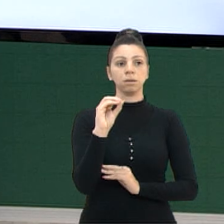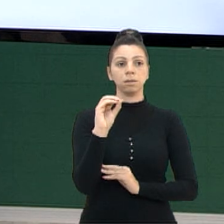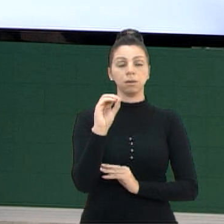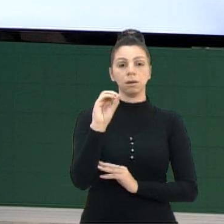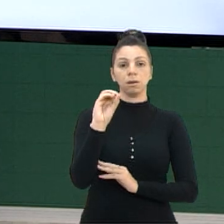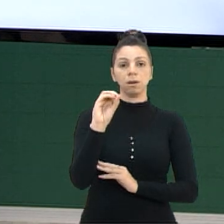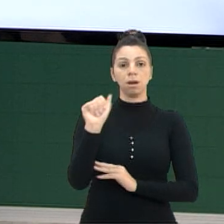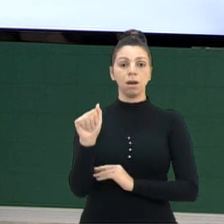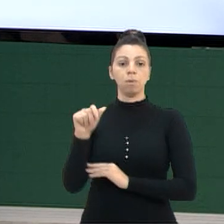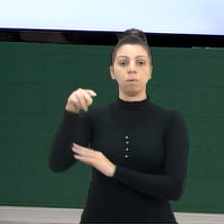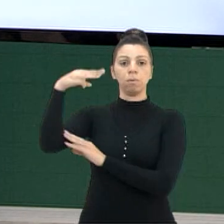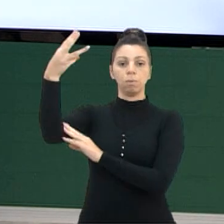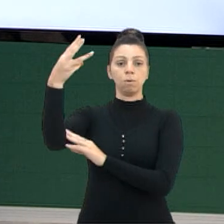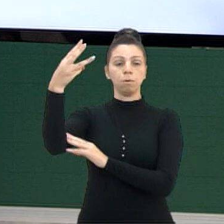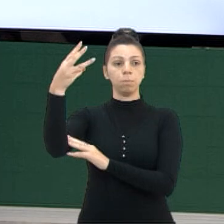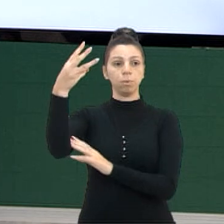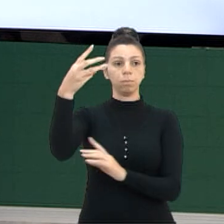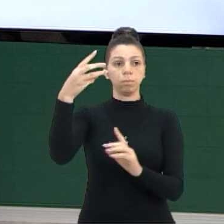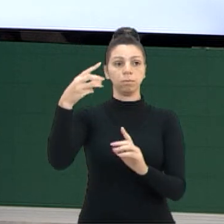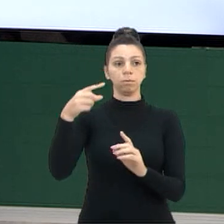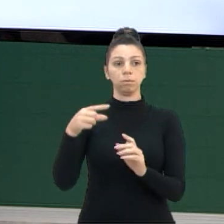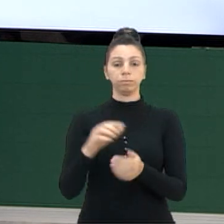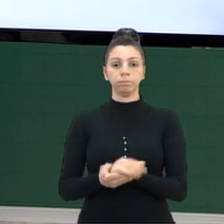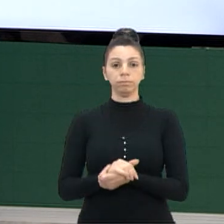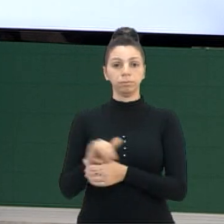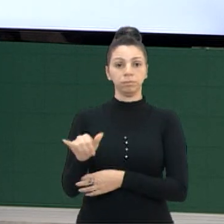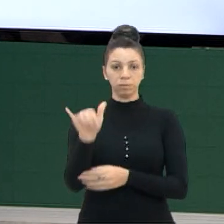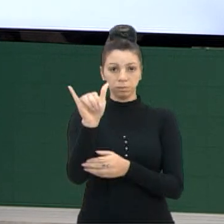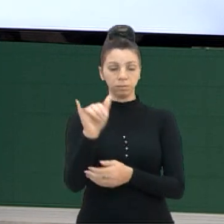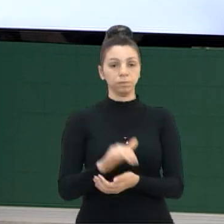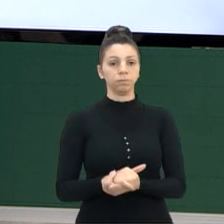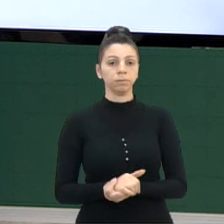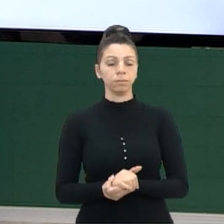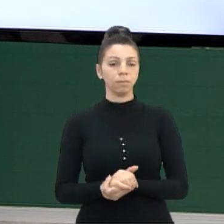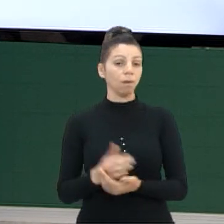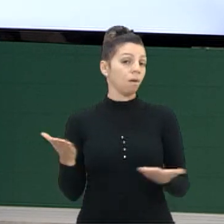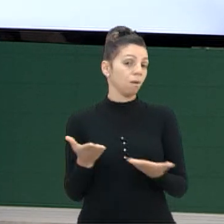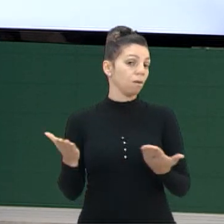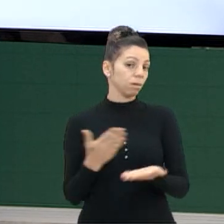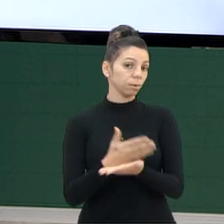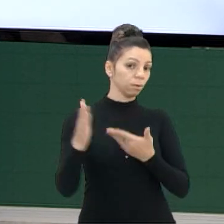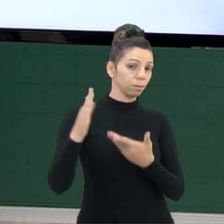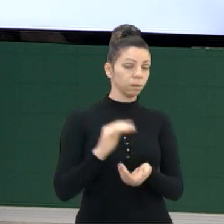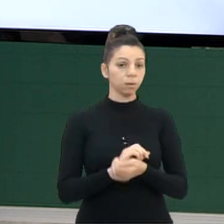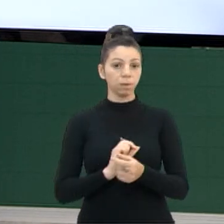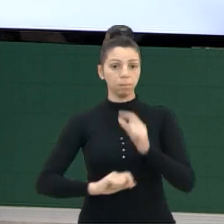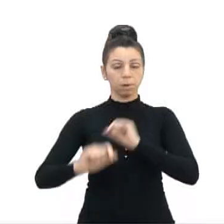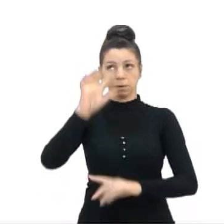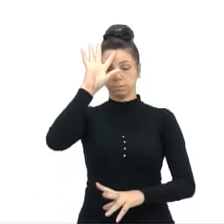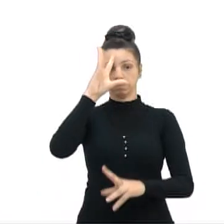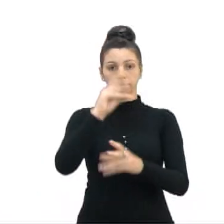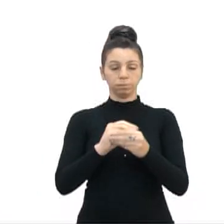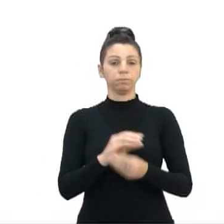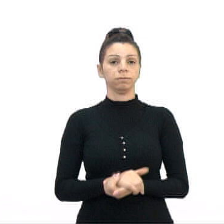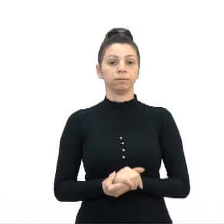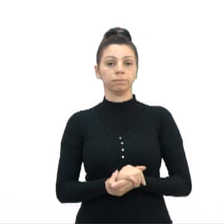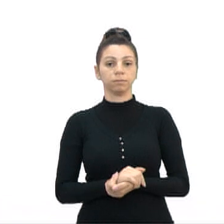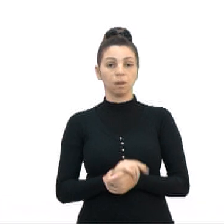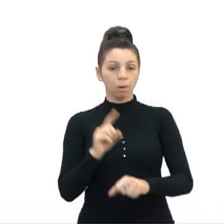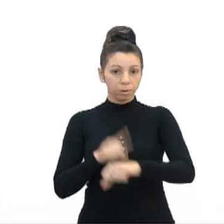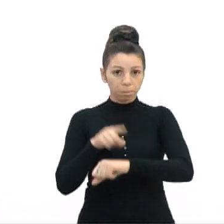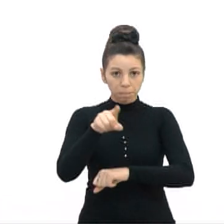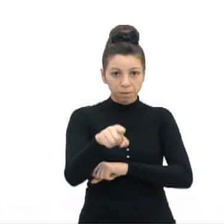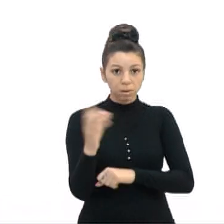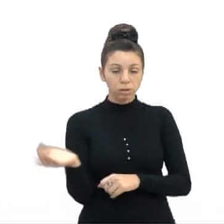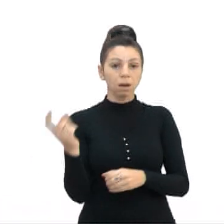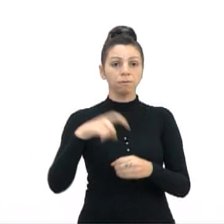vezes y? Qual é o grau? Lembram? Isso é para a gente começar a dar uma aquecida no conteúdo. Eu vou dar um tempo bem rapidinho e vocês